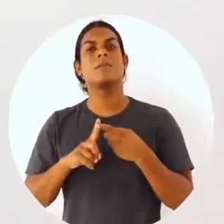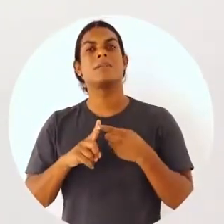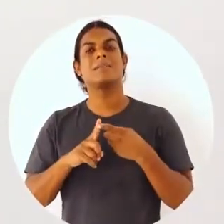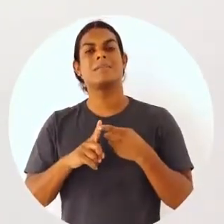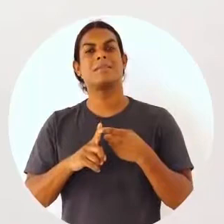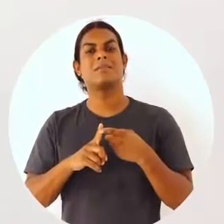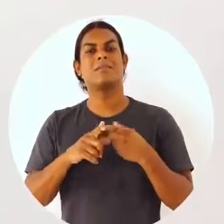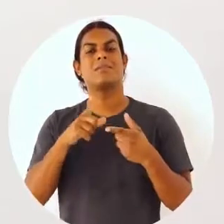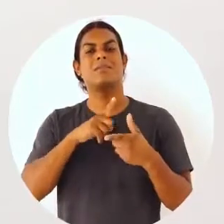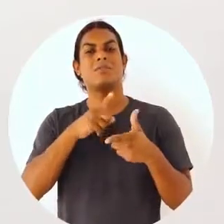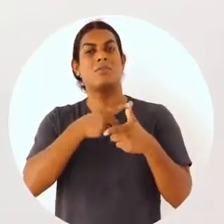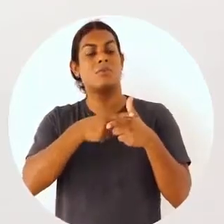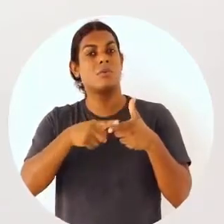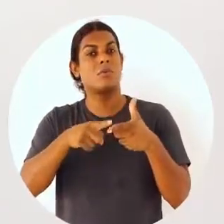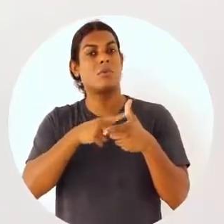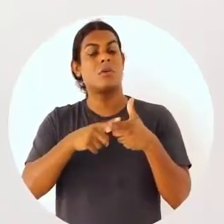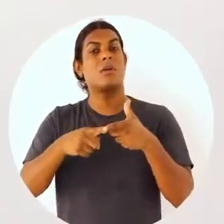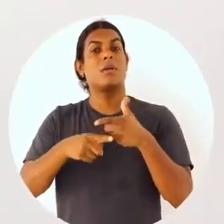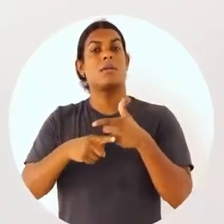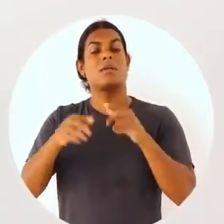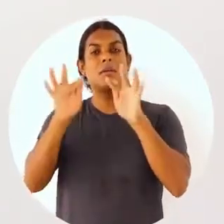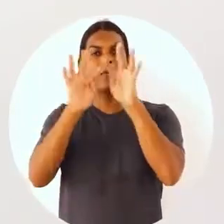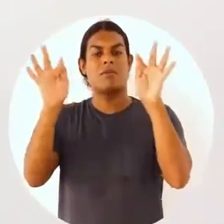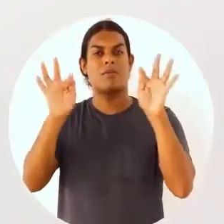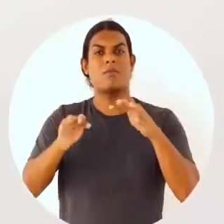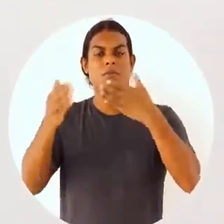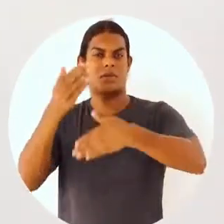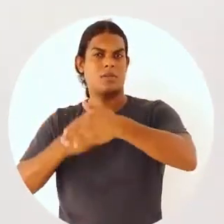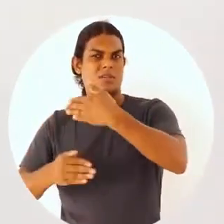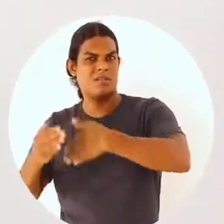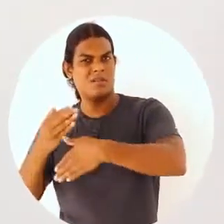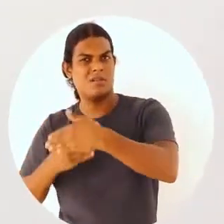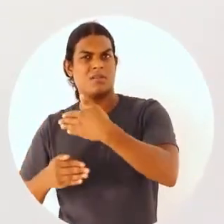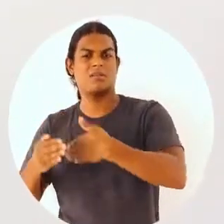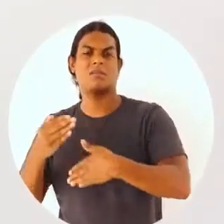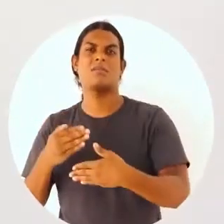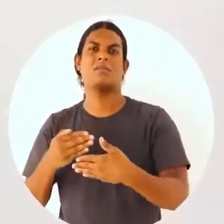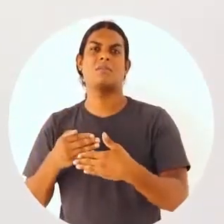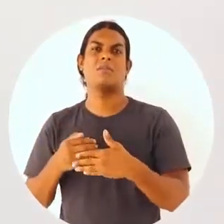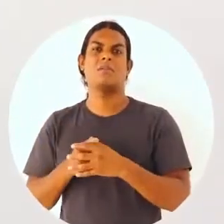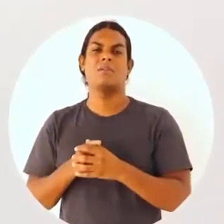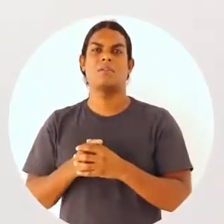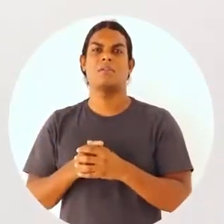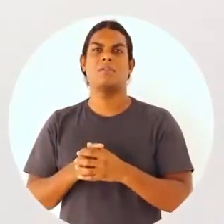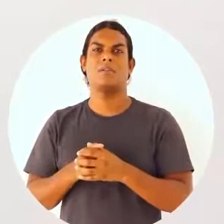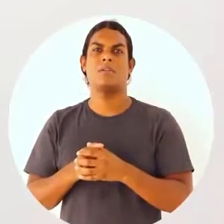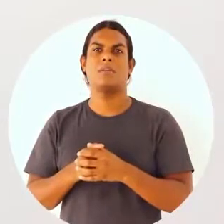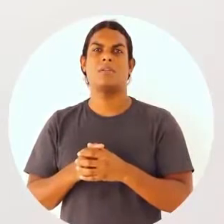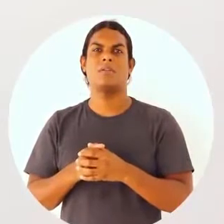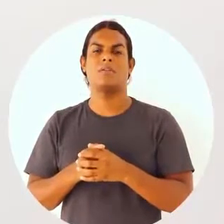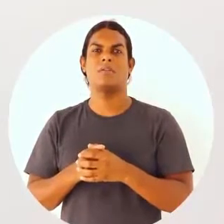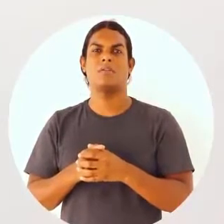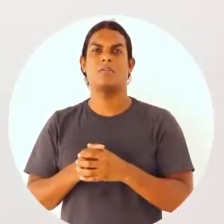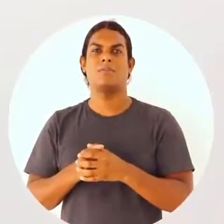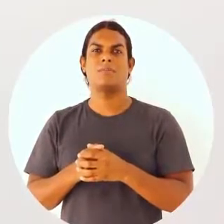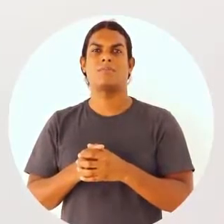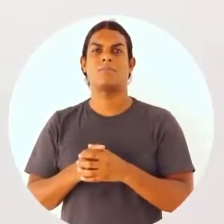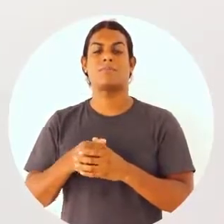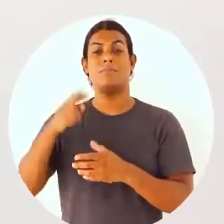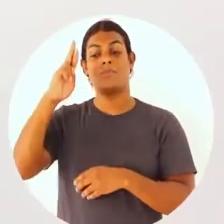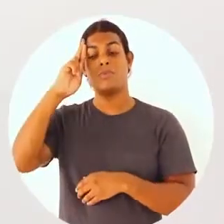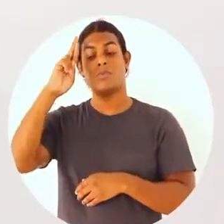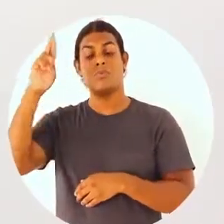problema que era o tipo de relação que existia entre o mestre artesão, o dono daquela propriedade